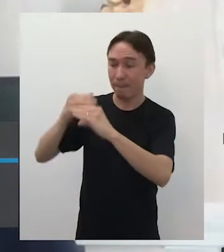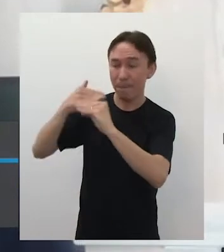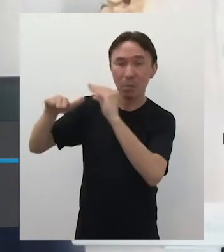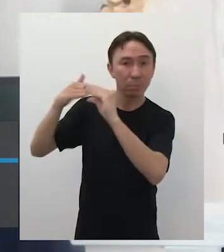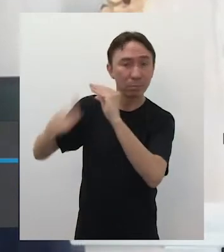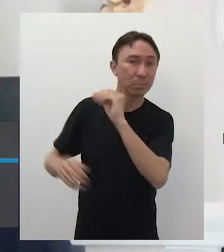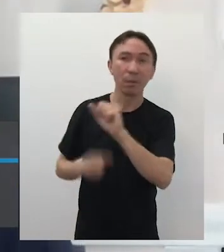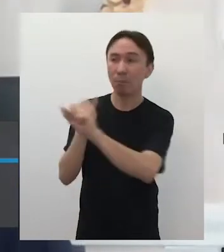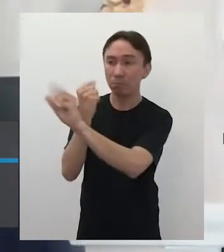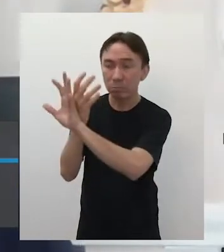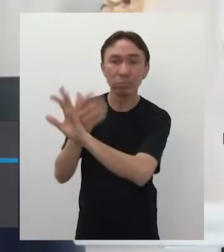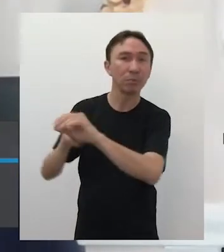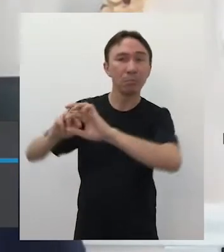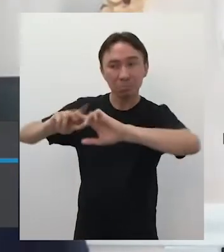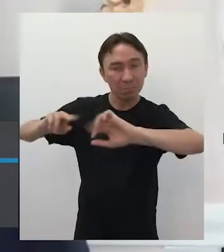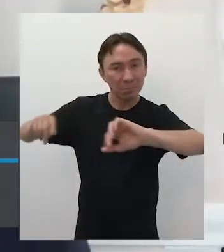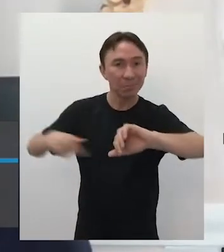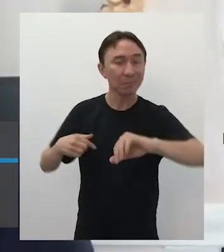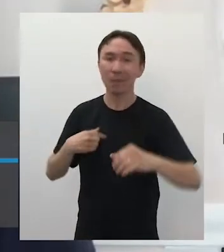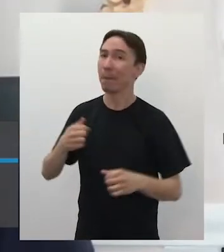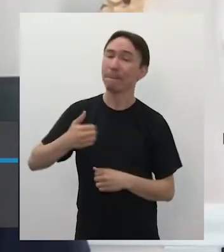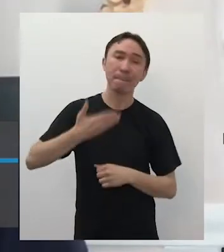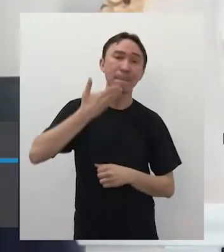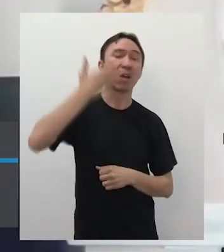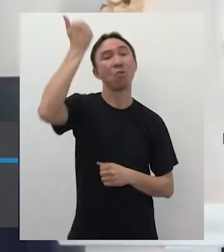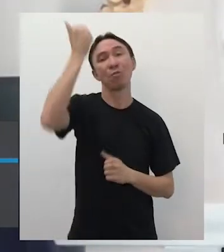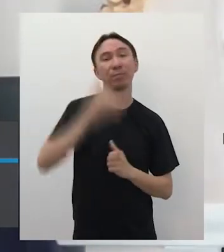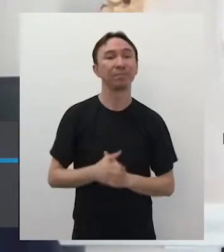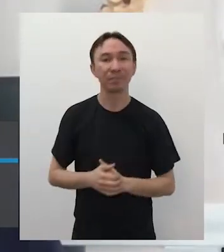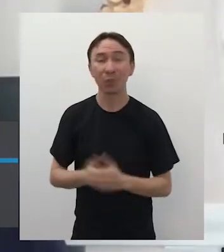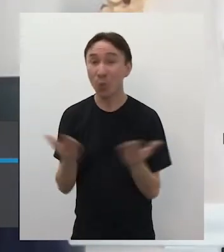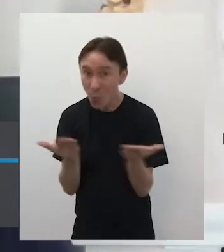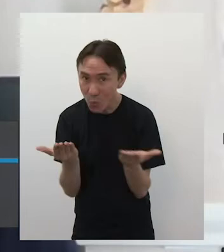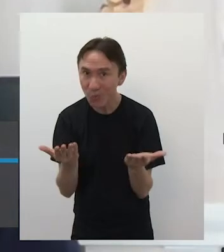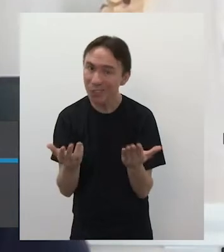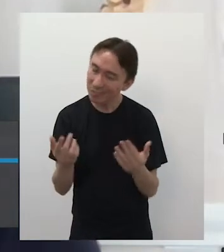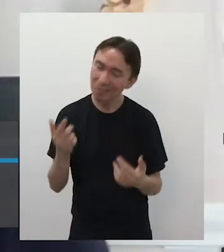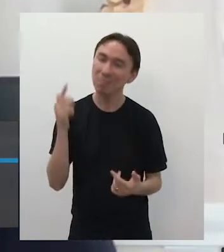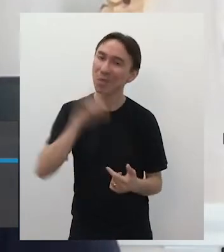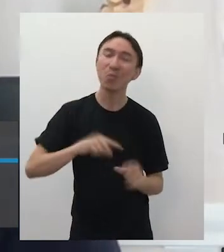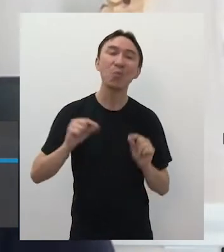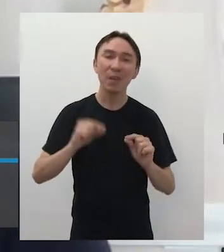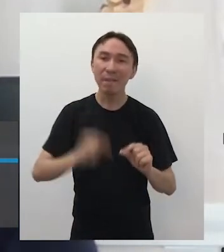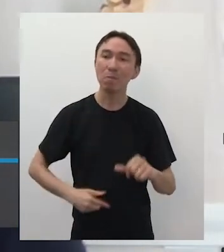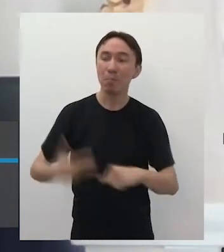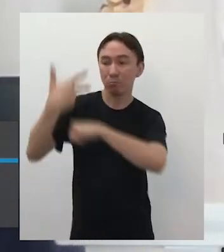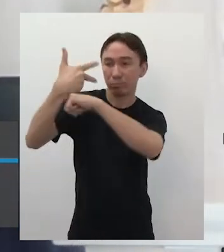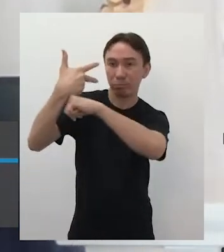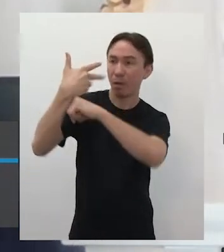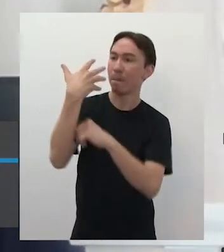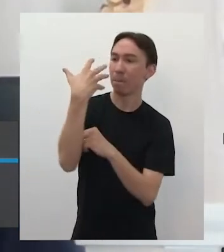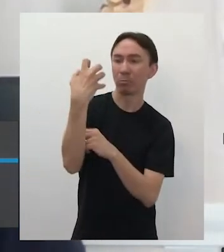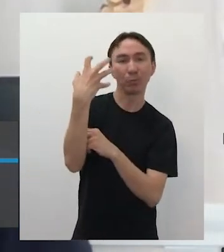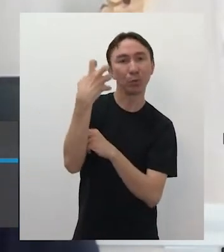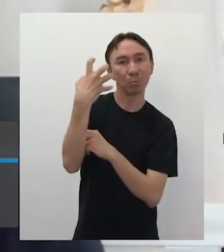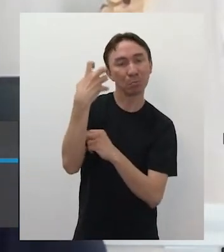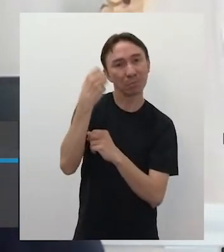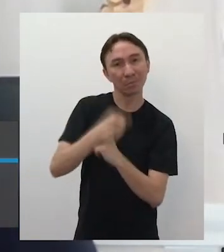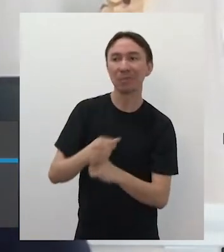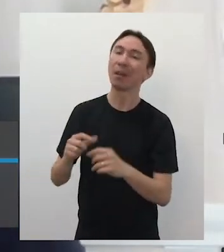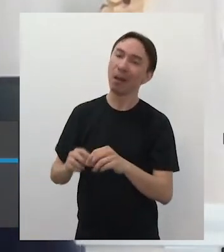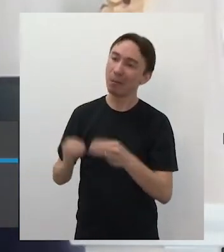procurar tutoriais, fui procurar fazer cursos, tudo para poder melhorar a qualidade das aulas